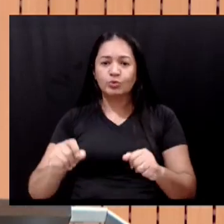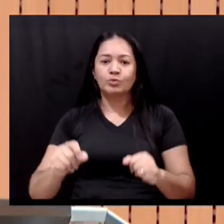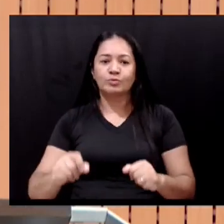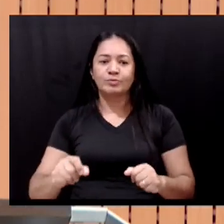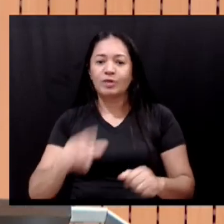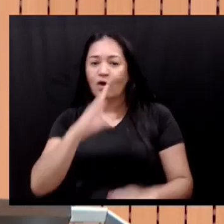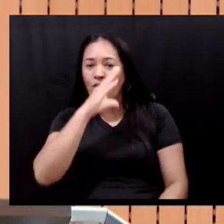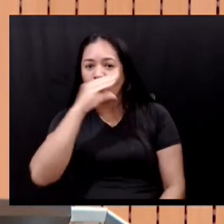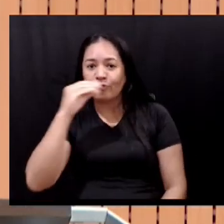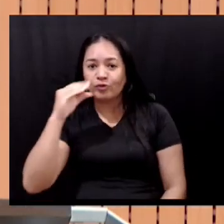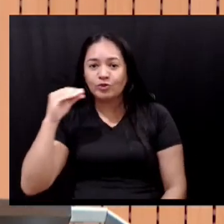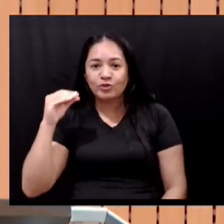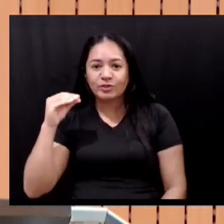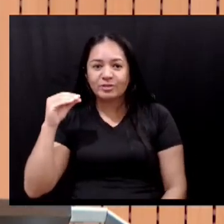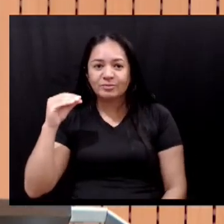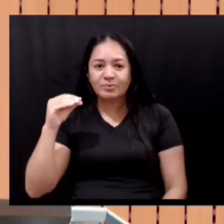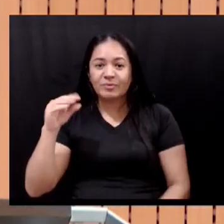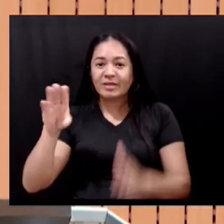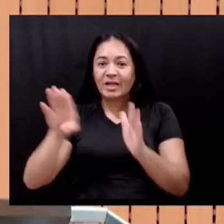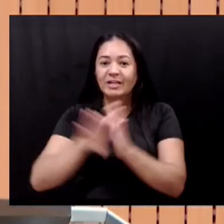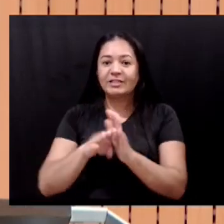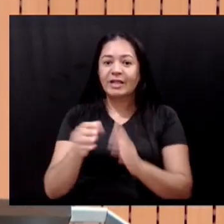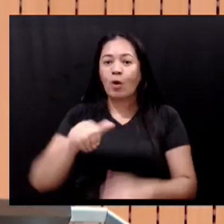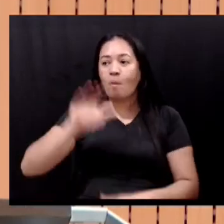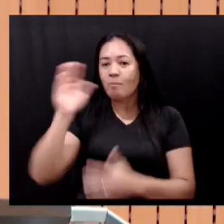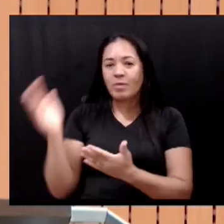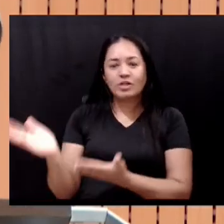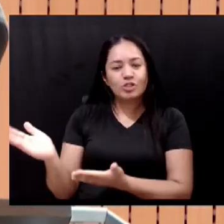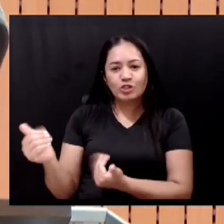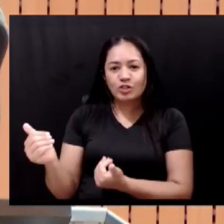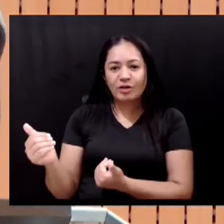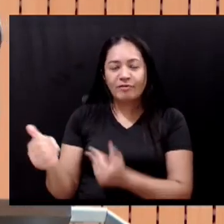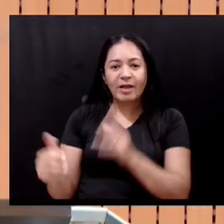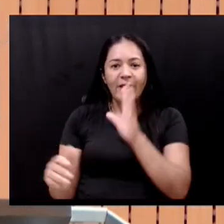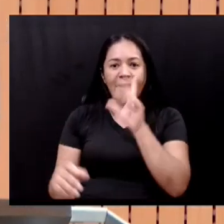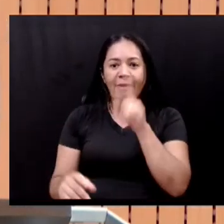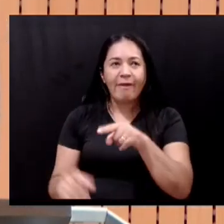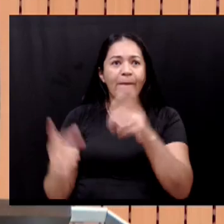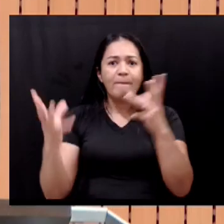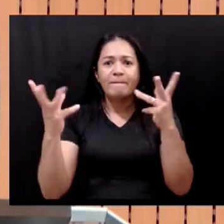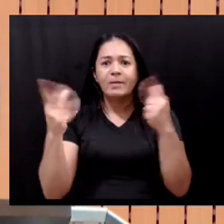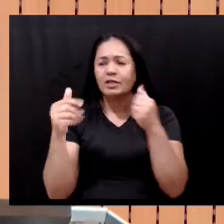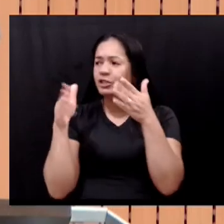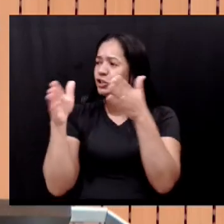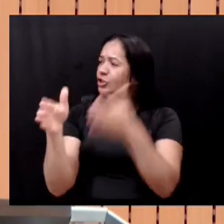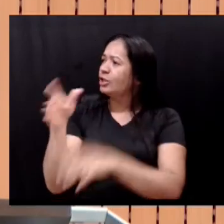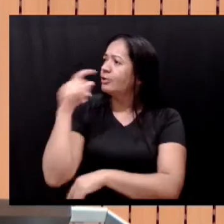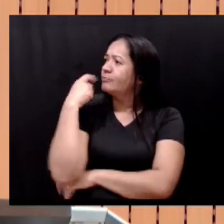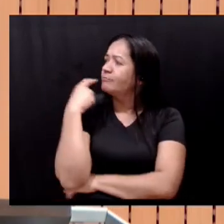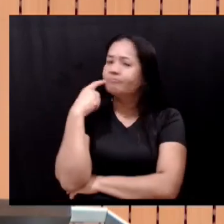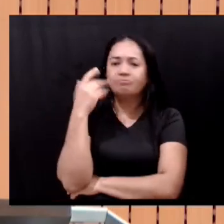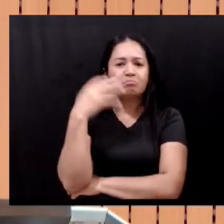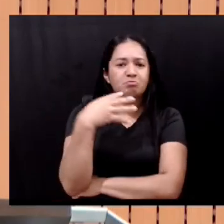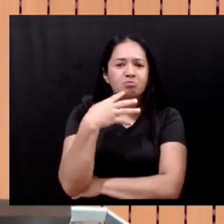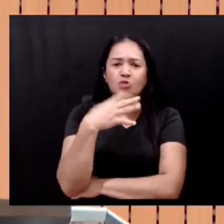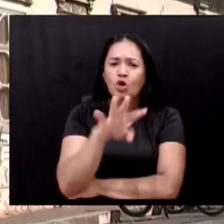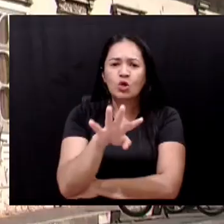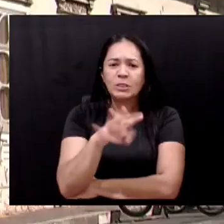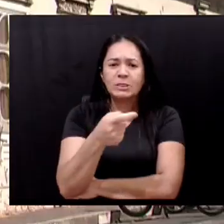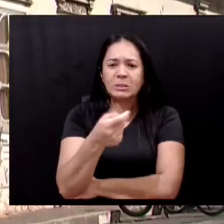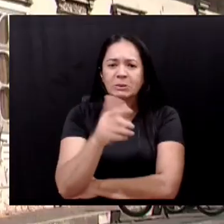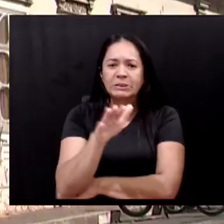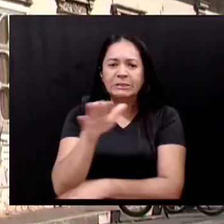mais recente, é um fenômeno. Chegam no museu, muitas vezes nem conhecem muito, e vestem a camisa do